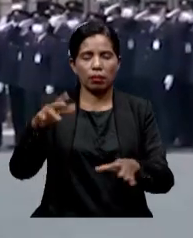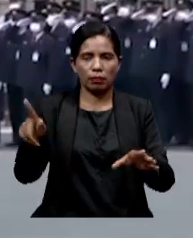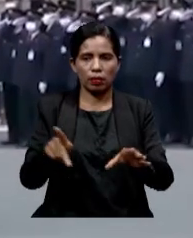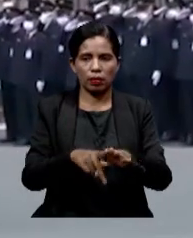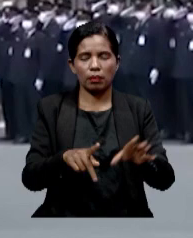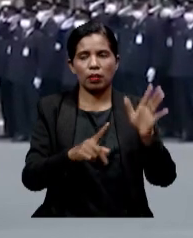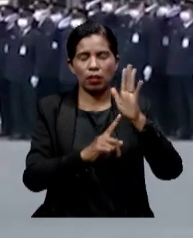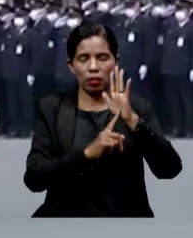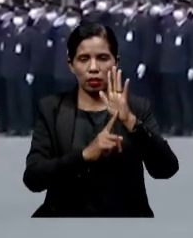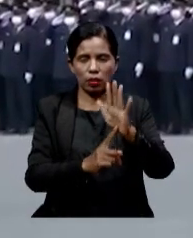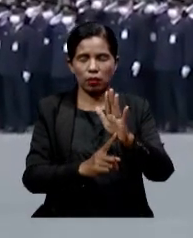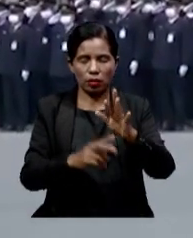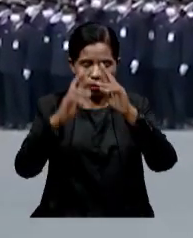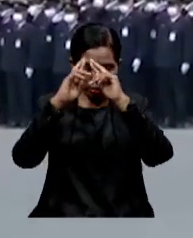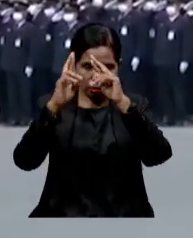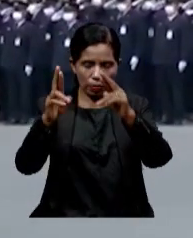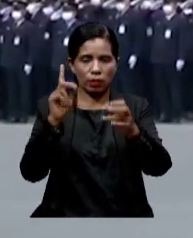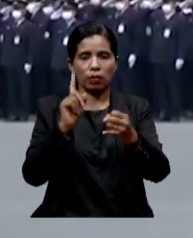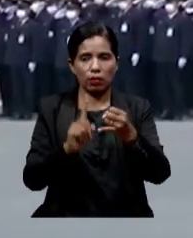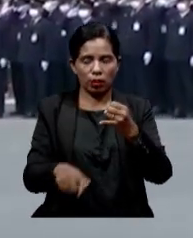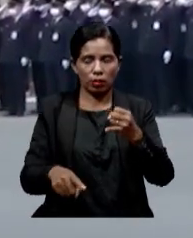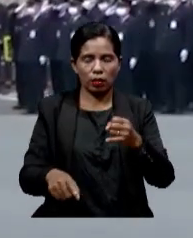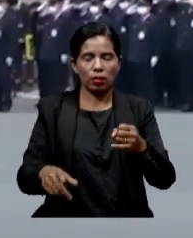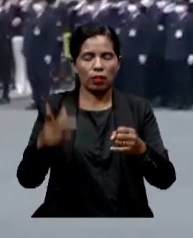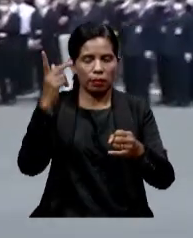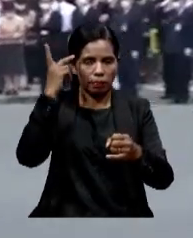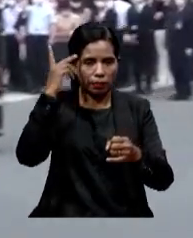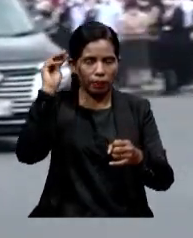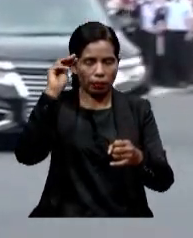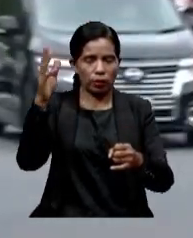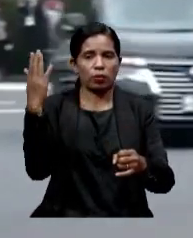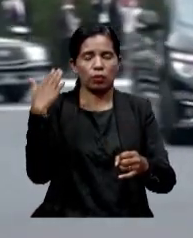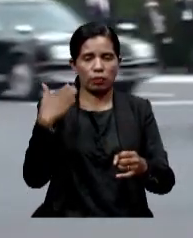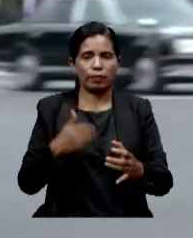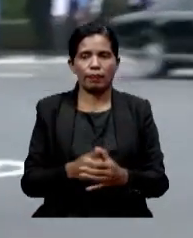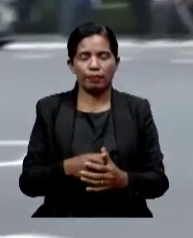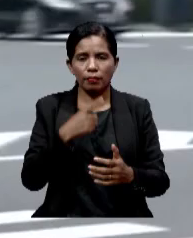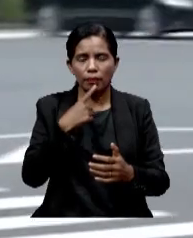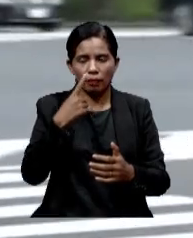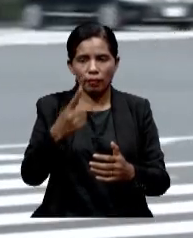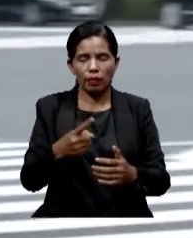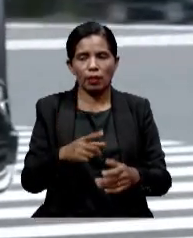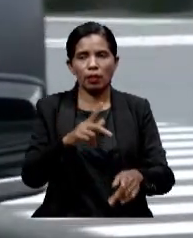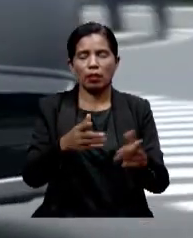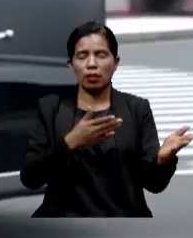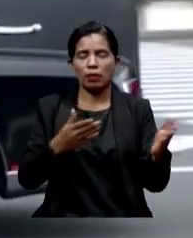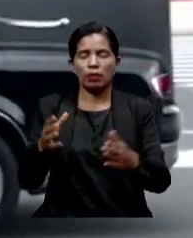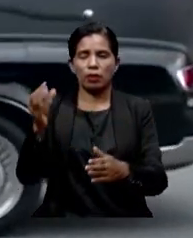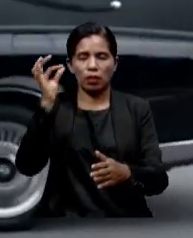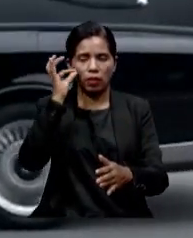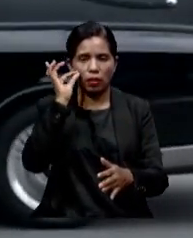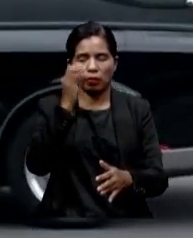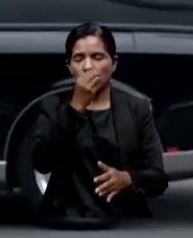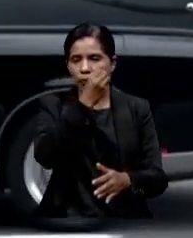hato despedida no respeito ikus ba ex-governante Shinzo Abe. Além de ne simpatizante sira lore funan o san